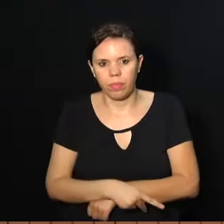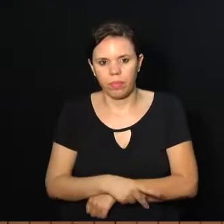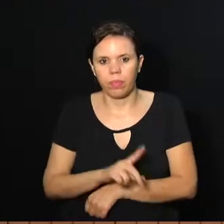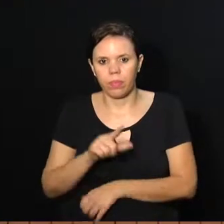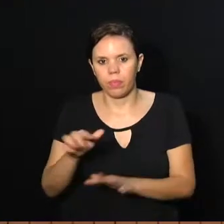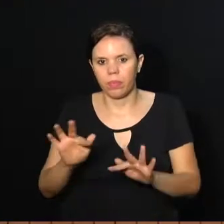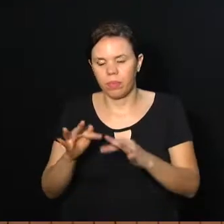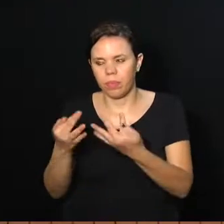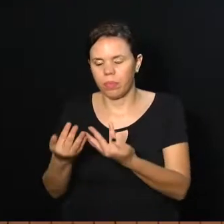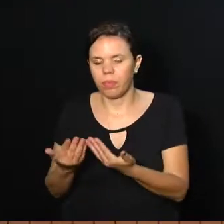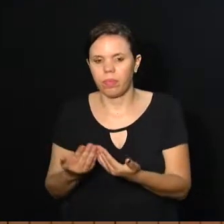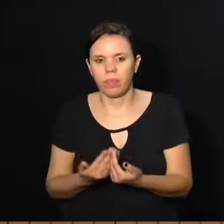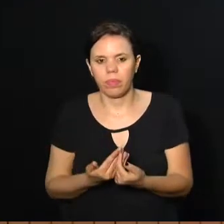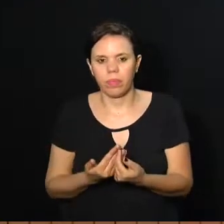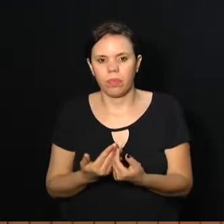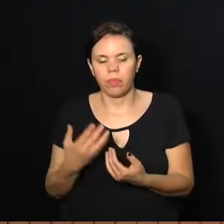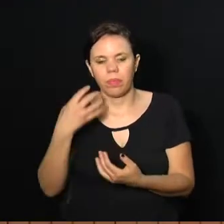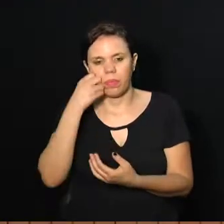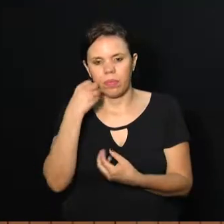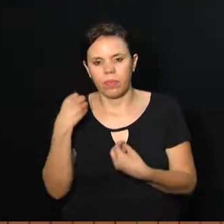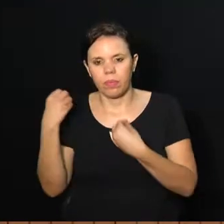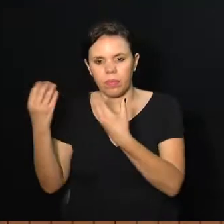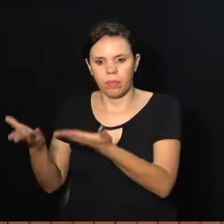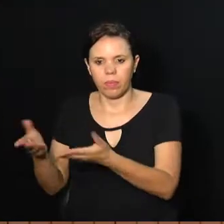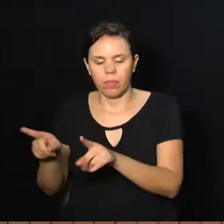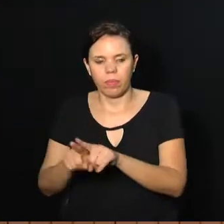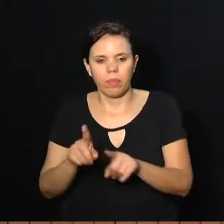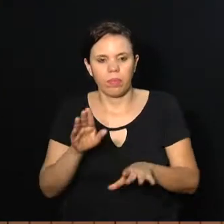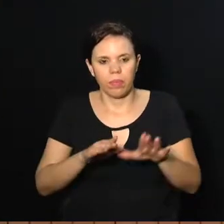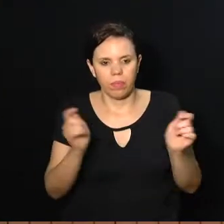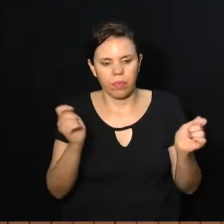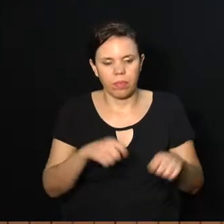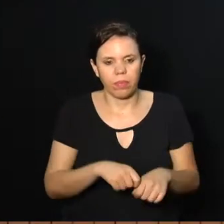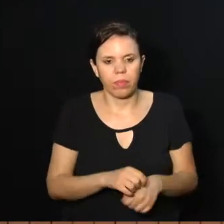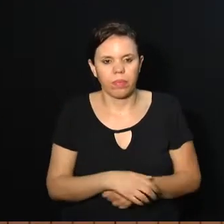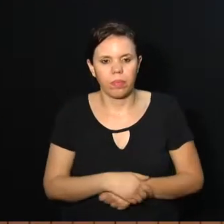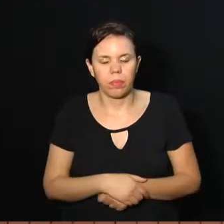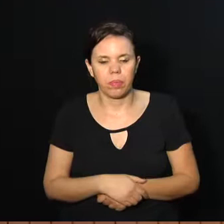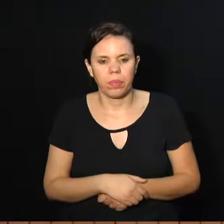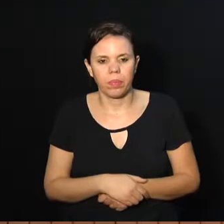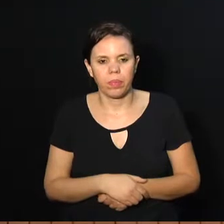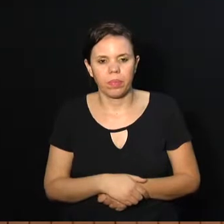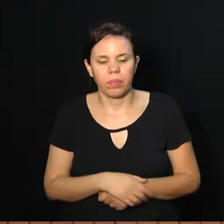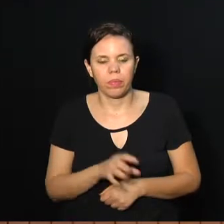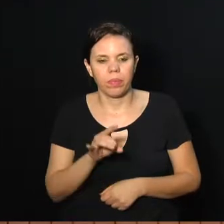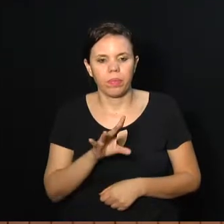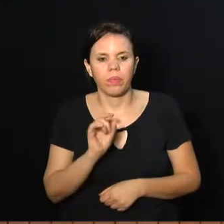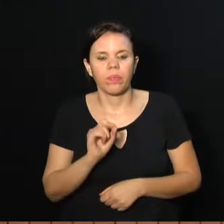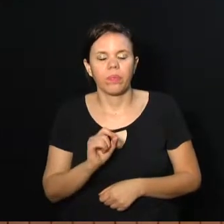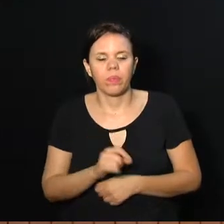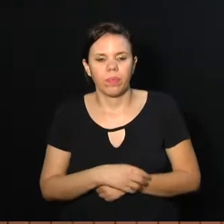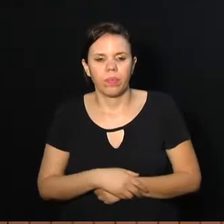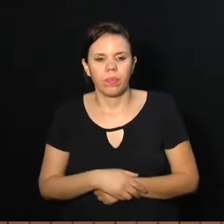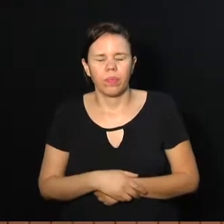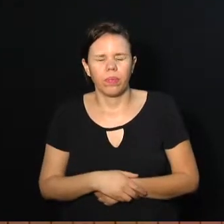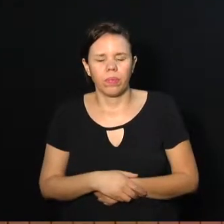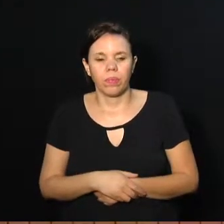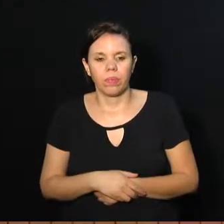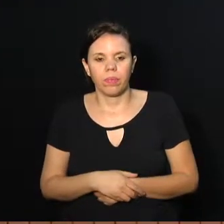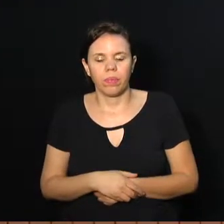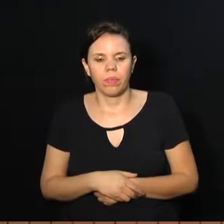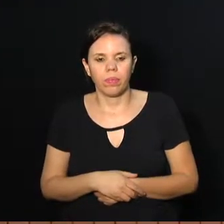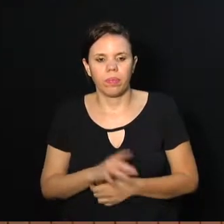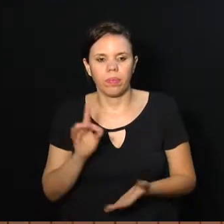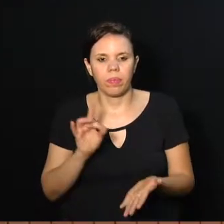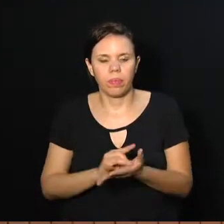família extensa ou mesmo para adoção, existiria a possibilidade da simplificação para a